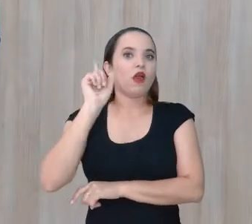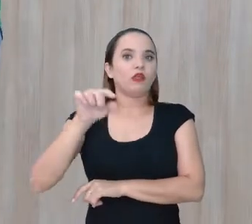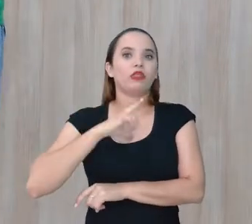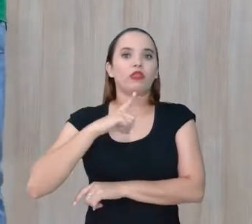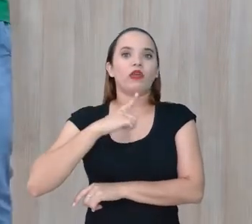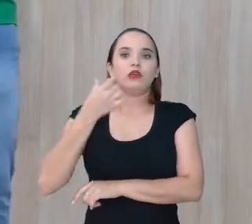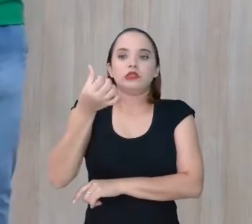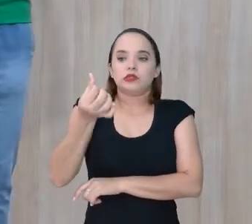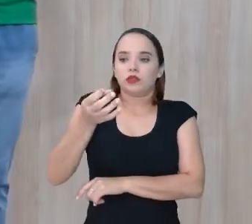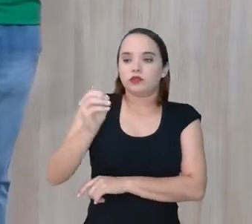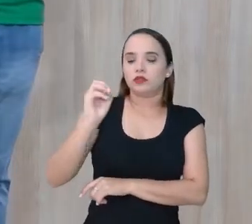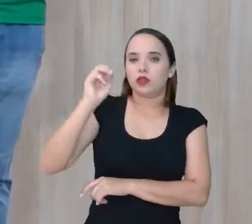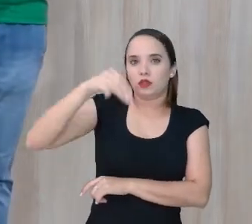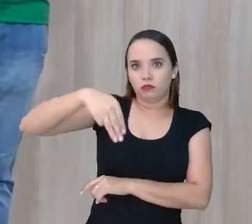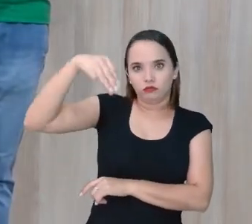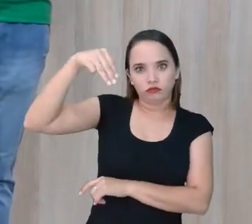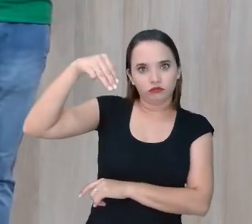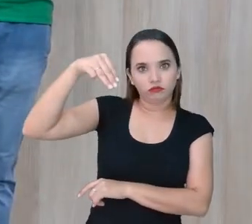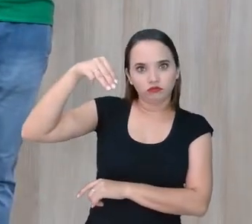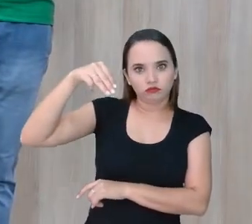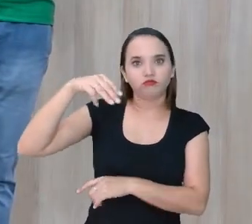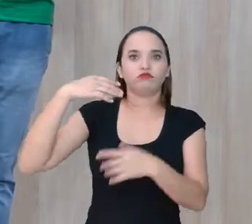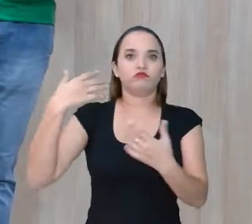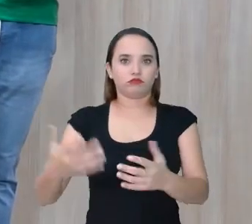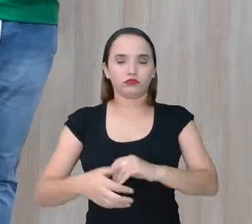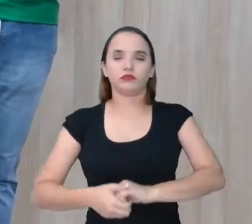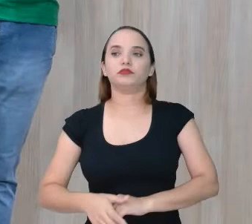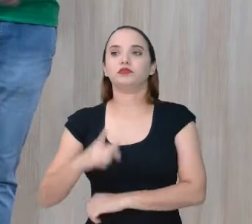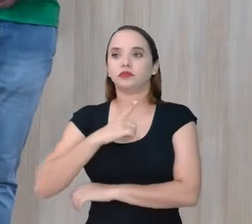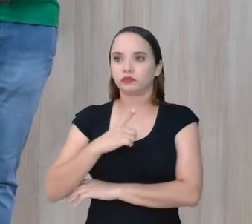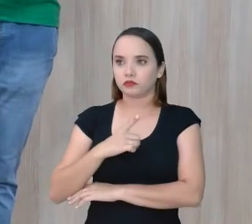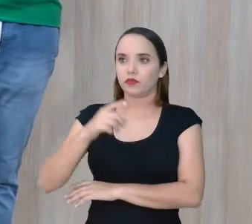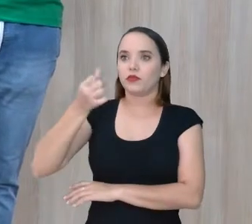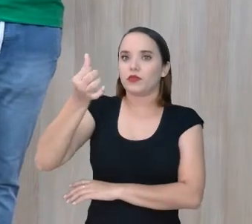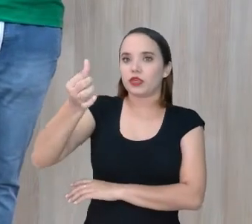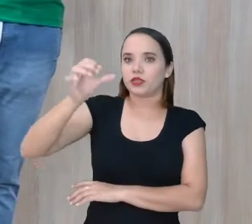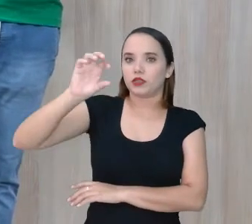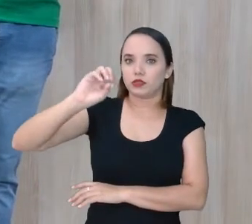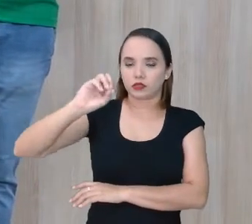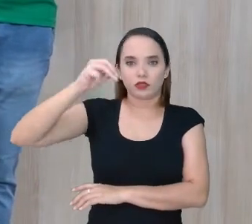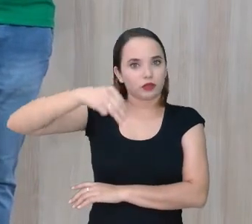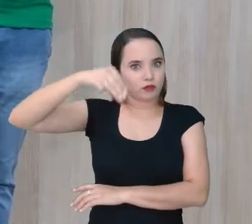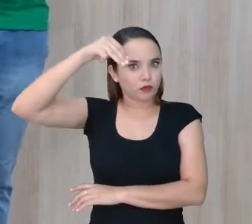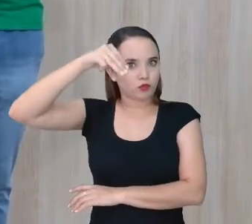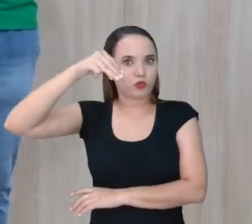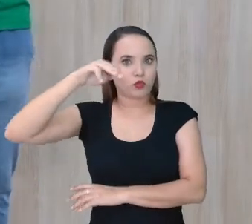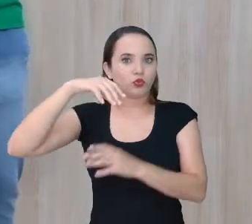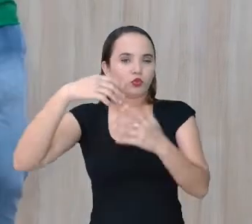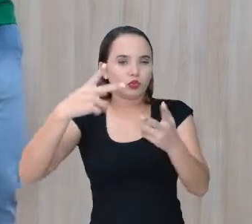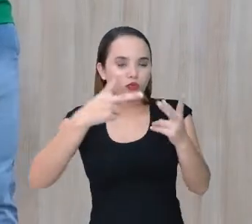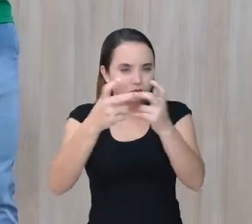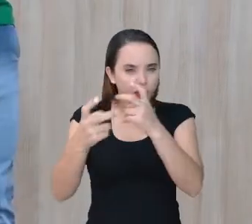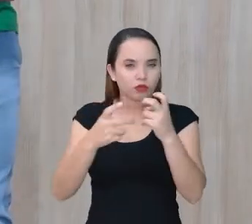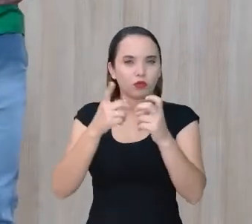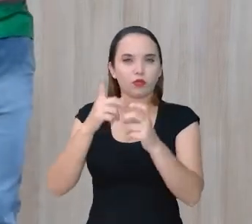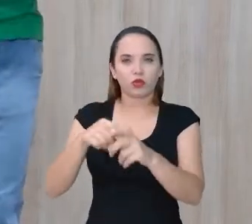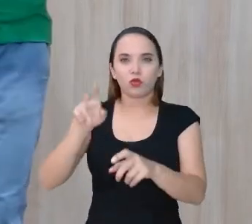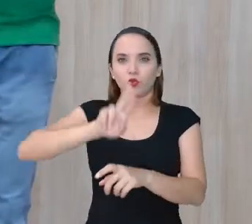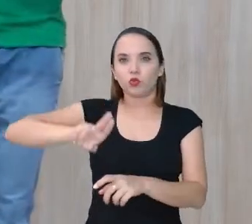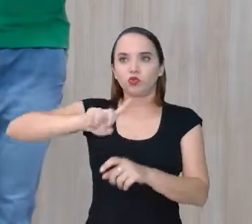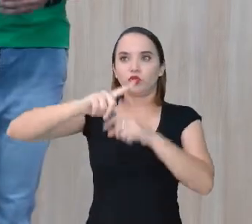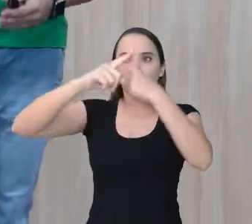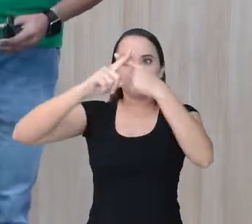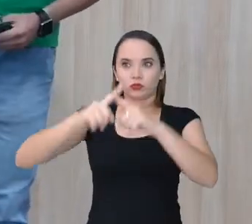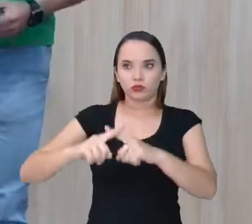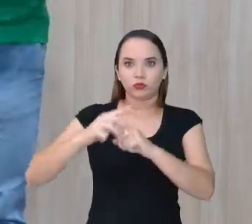60 minutos, certo? Então, uma hora tem 60 minutos. Note aí que através de 3 multiplicações eu